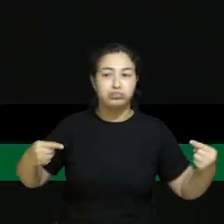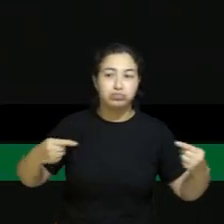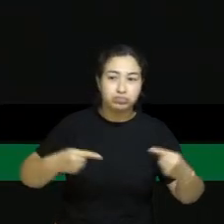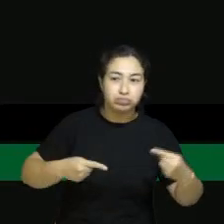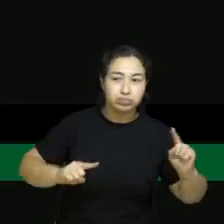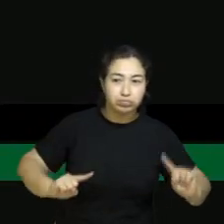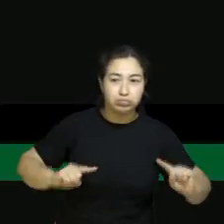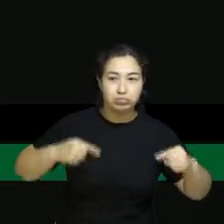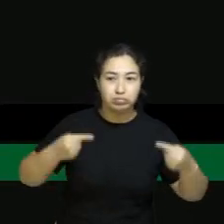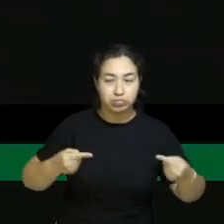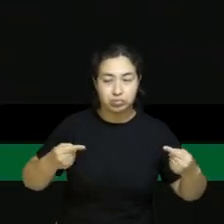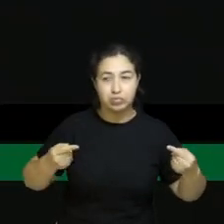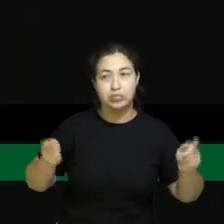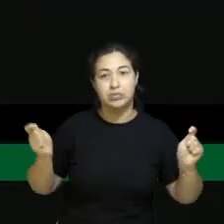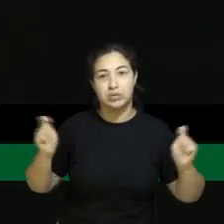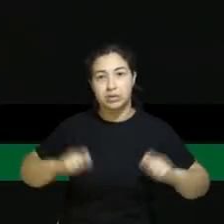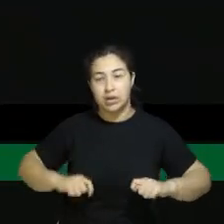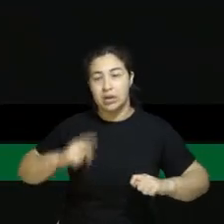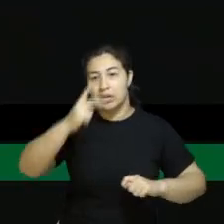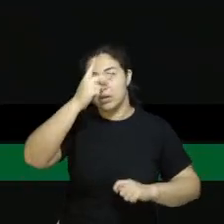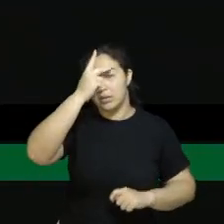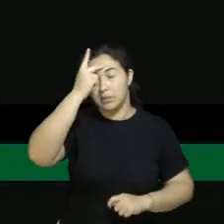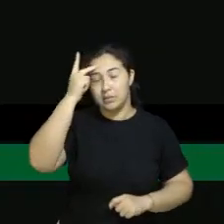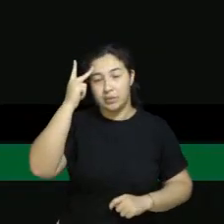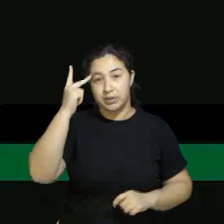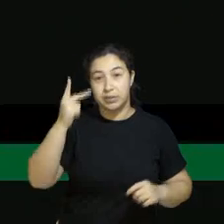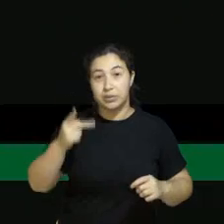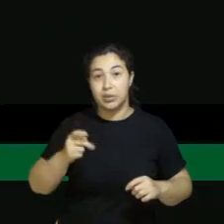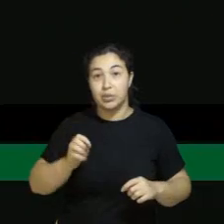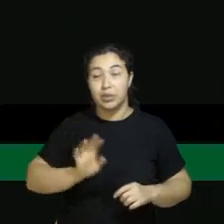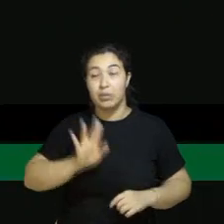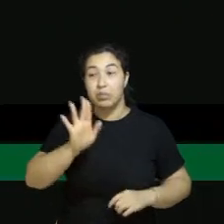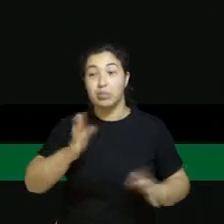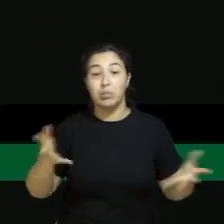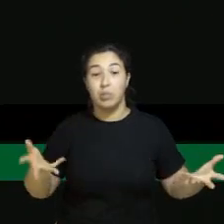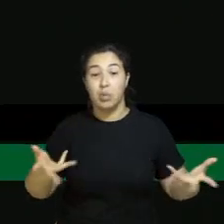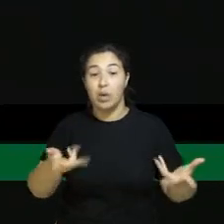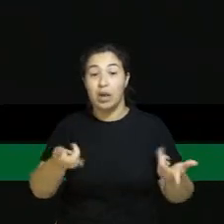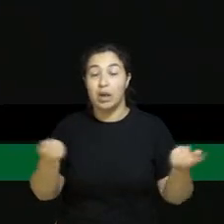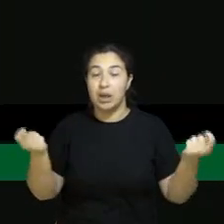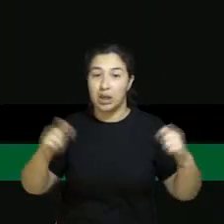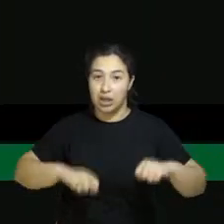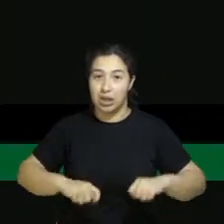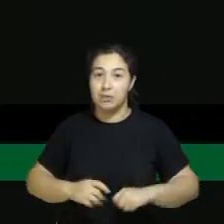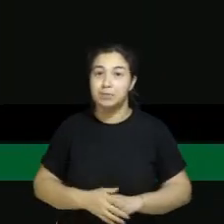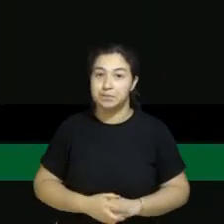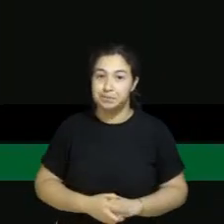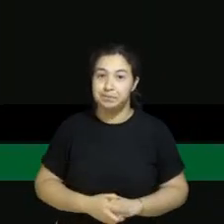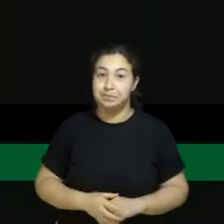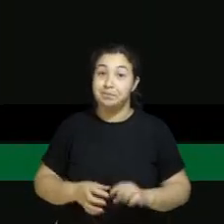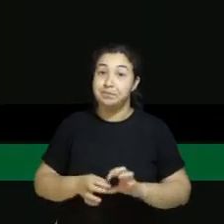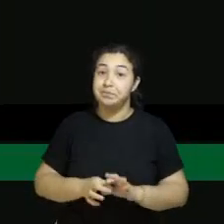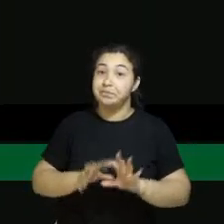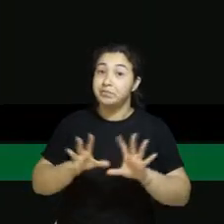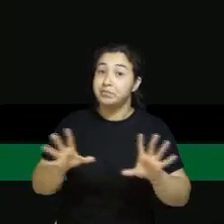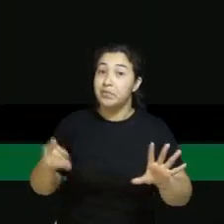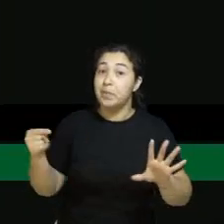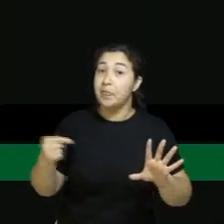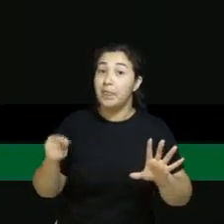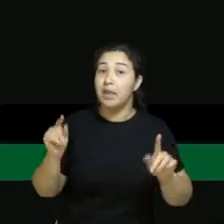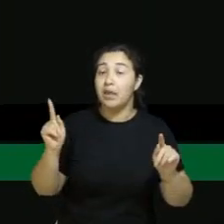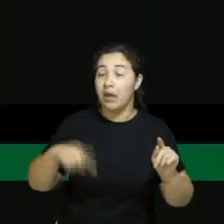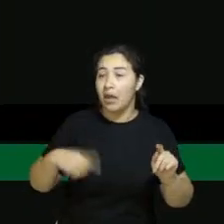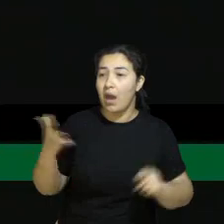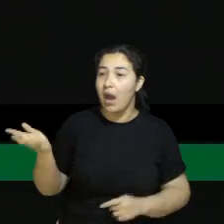serviço de maior qualidade lá naquela região e em todo o Estado. A autorização permite uma forma mais